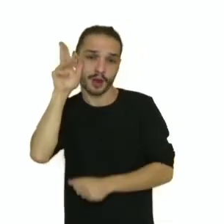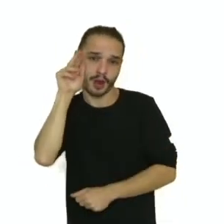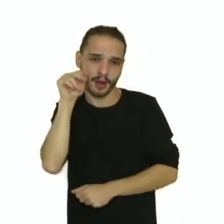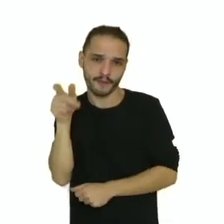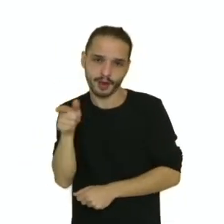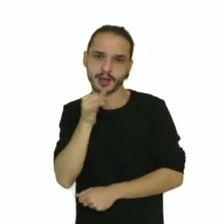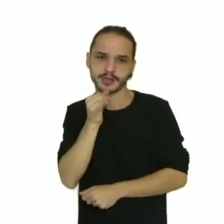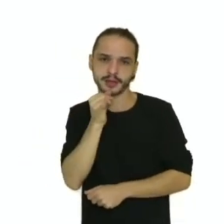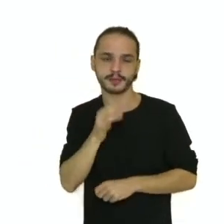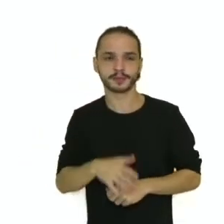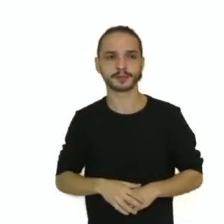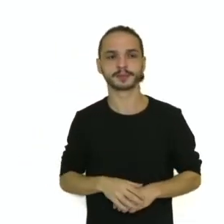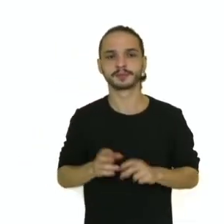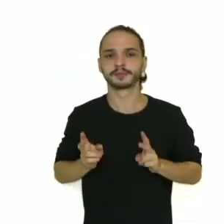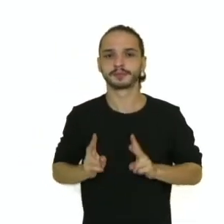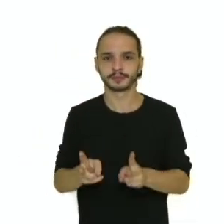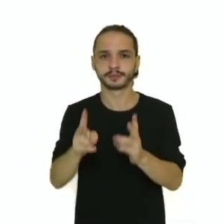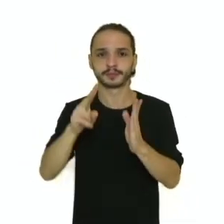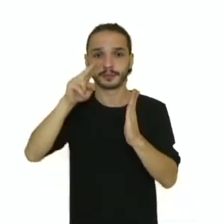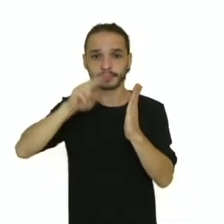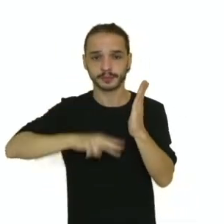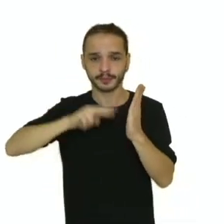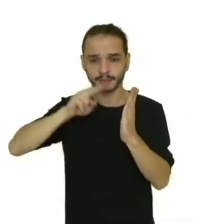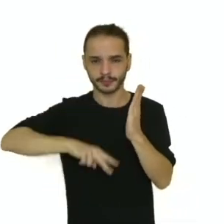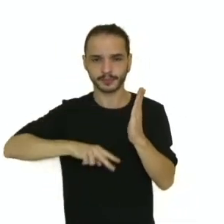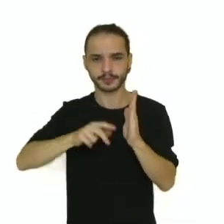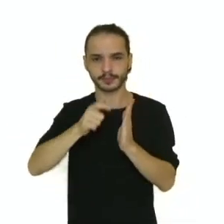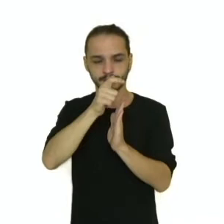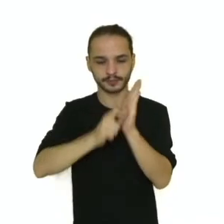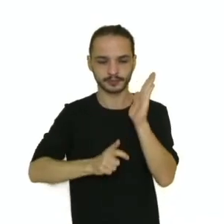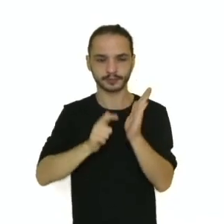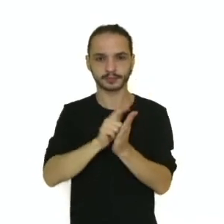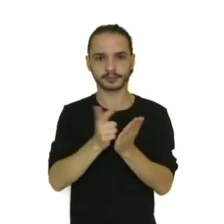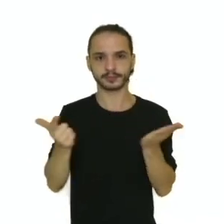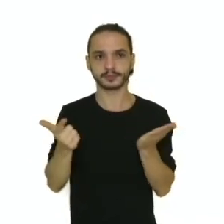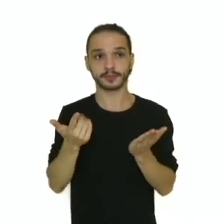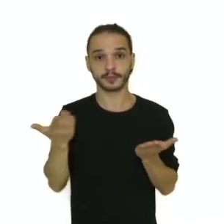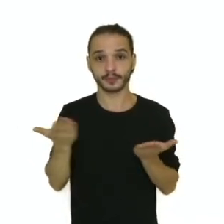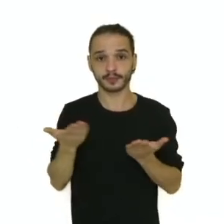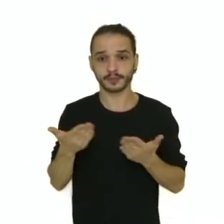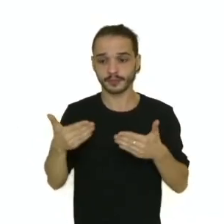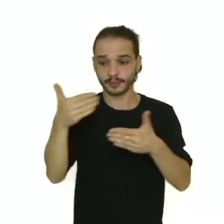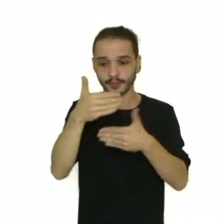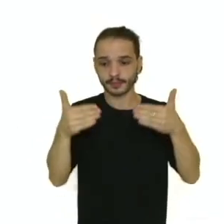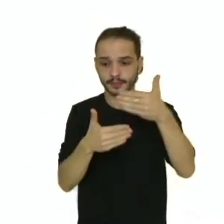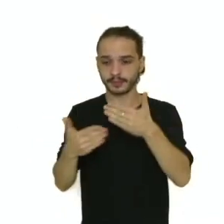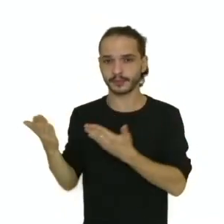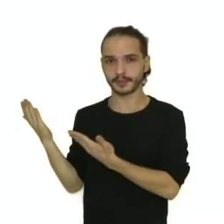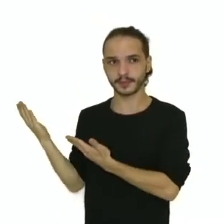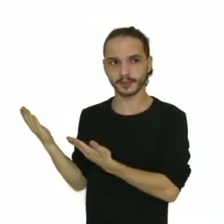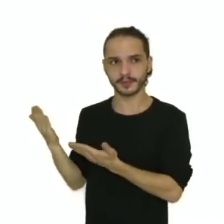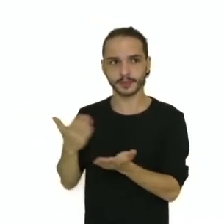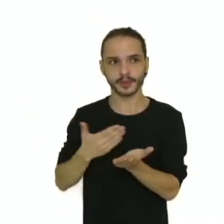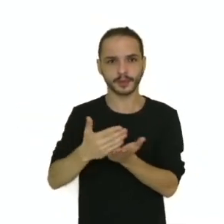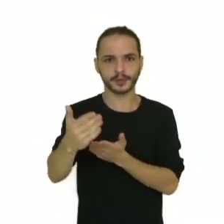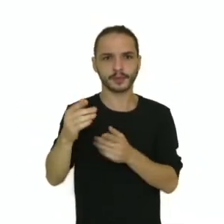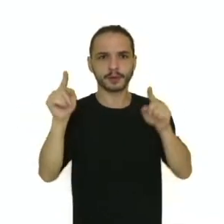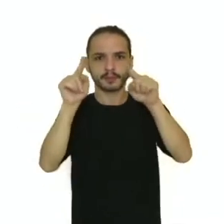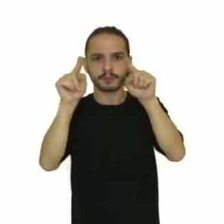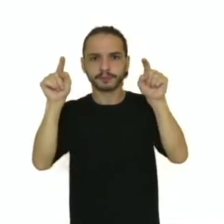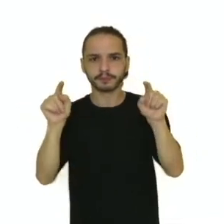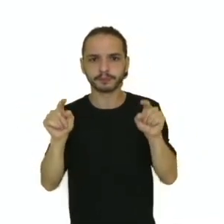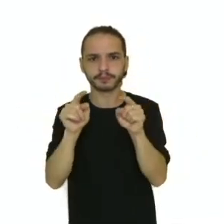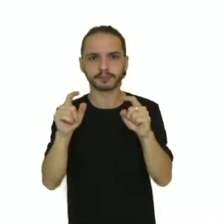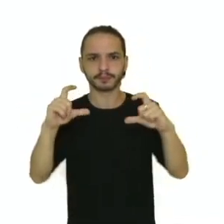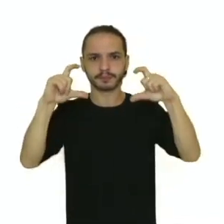Continuando a leitura do nosso texto, da nossa reportagem, vejo que esse slide começa com os colchetes e dentro dos colchetes